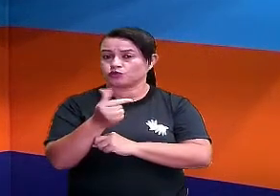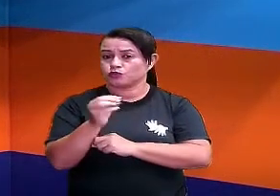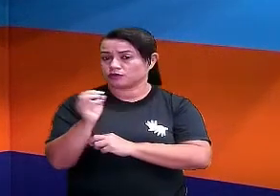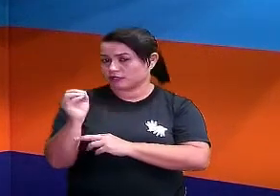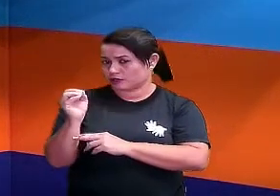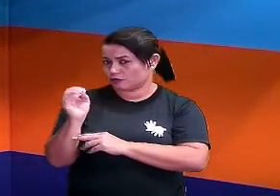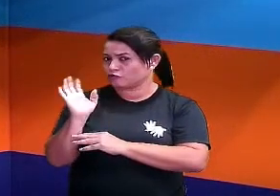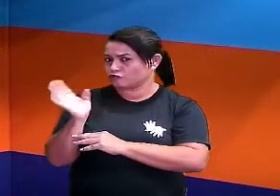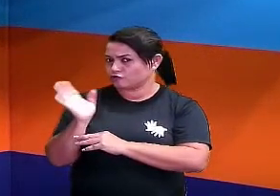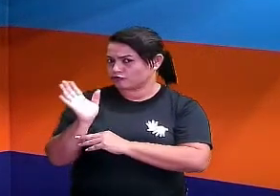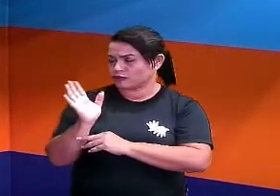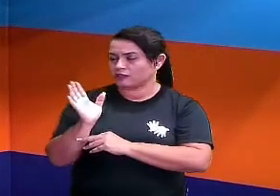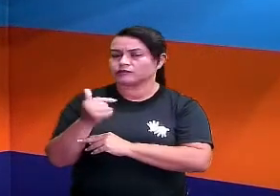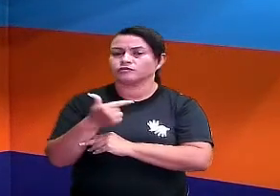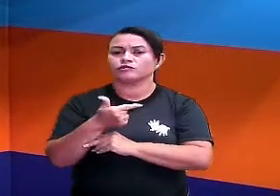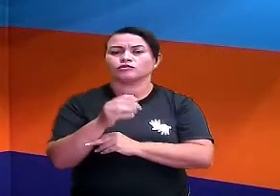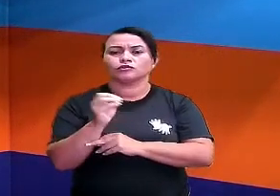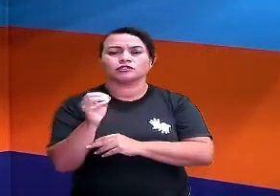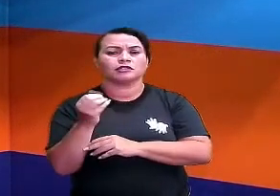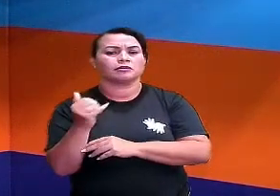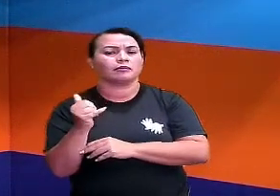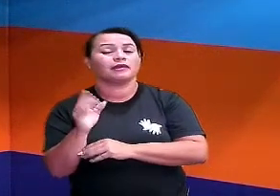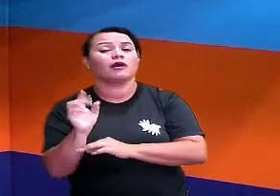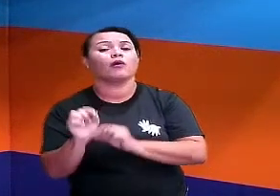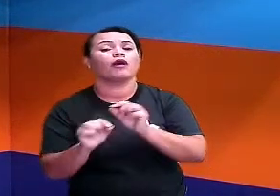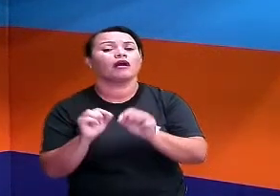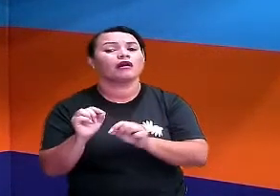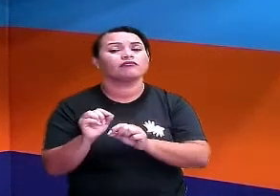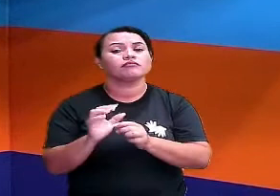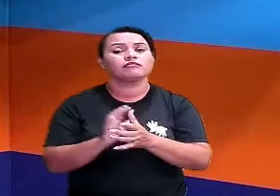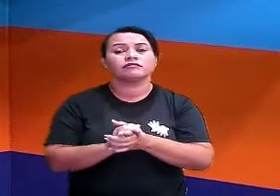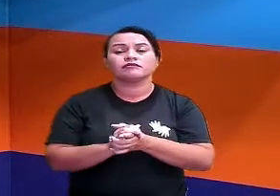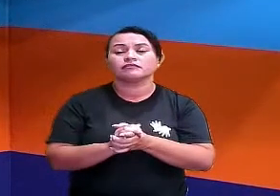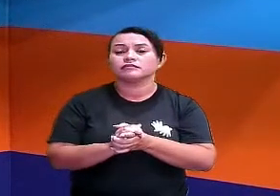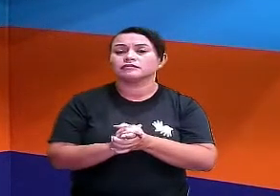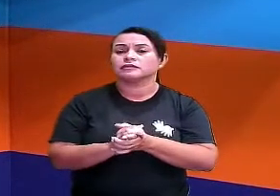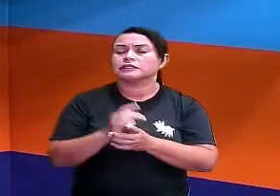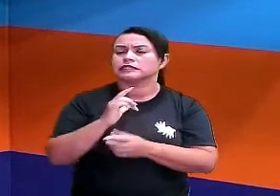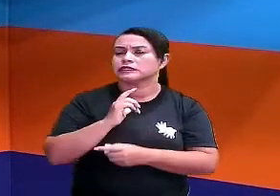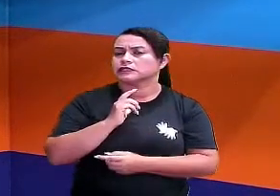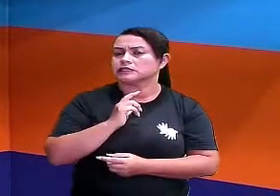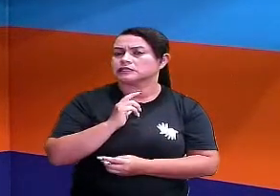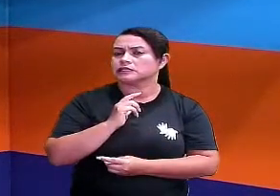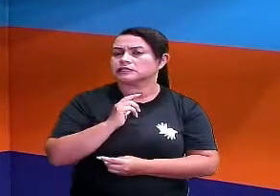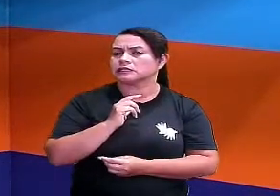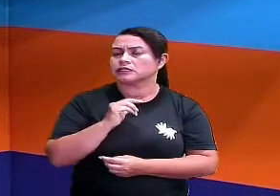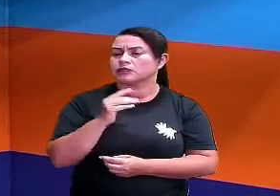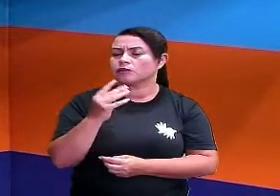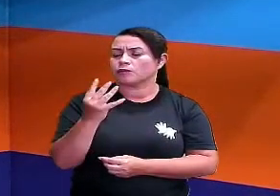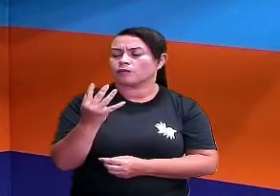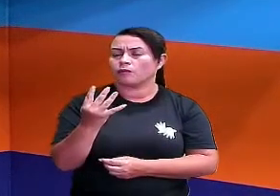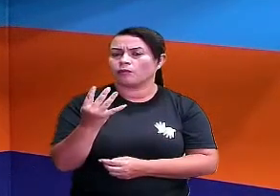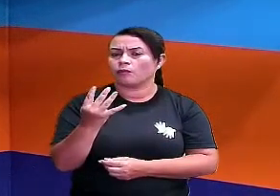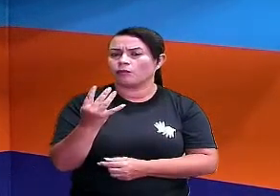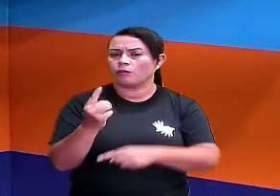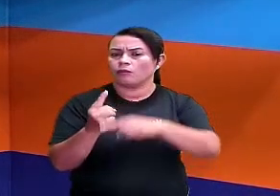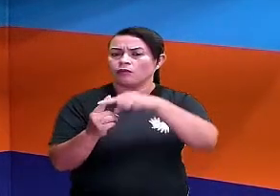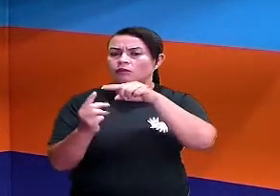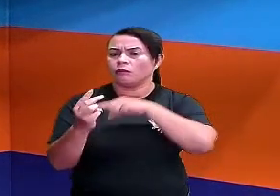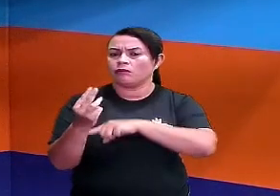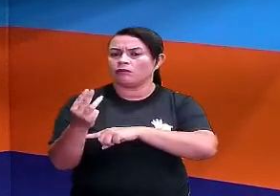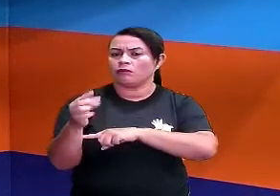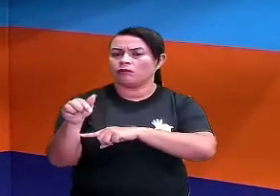isso? Já cheguei a 200? Beleza. Aí, o que é que eu vou fazer agora? Sobrou quem? 4 com 3,